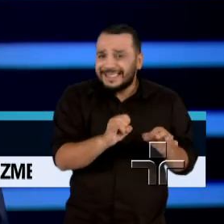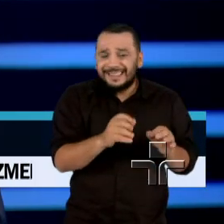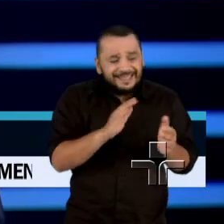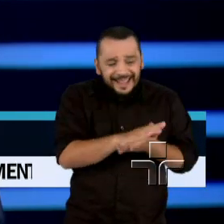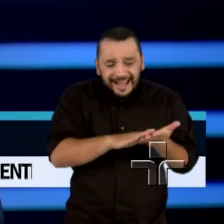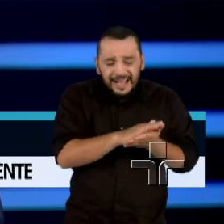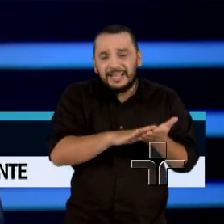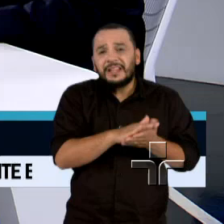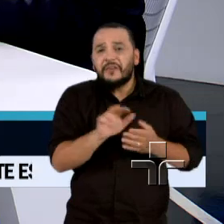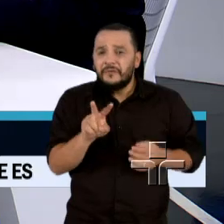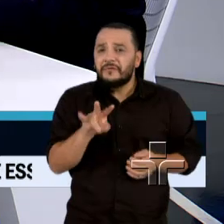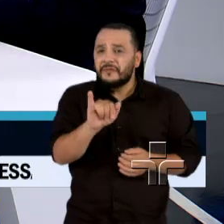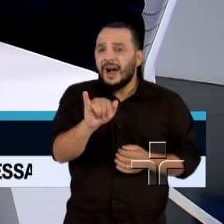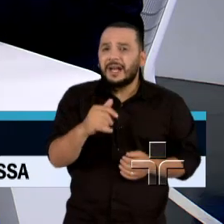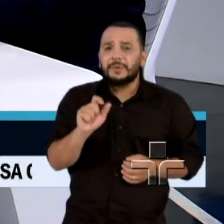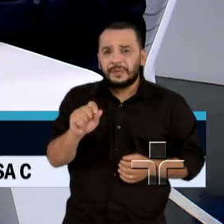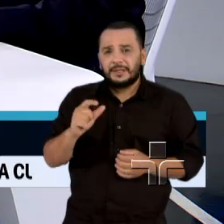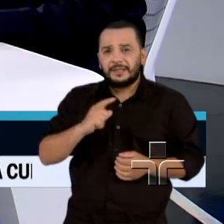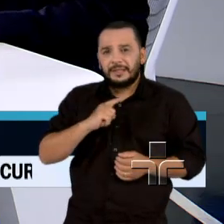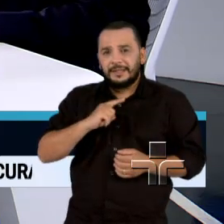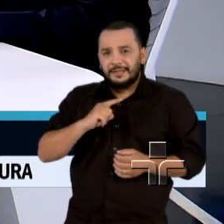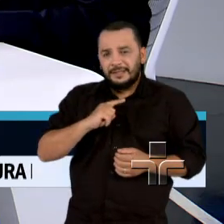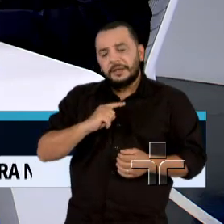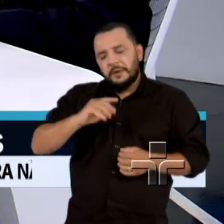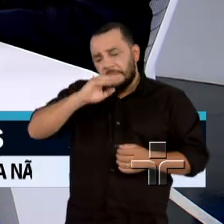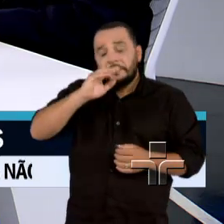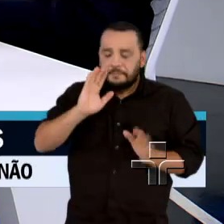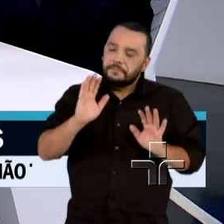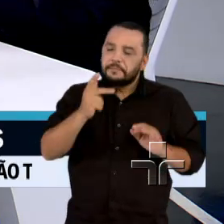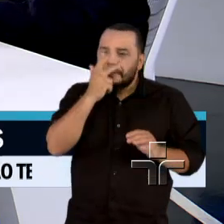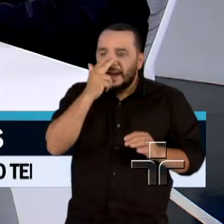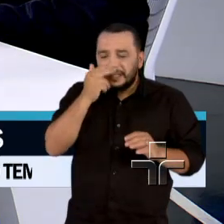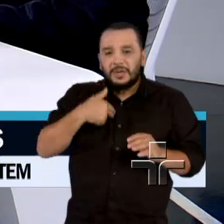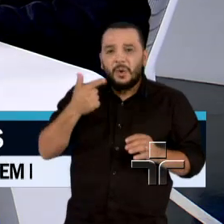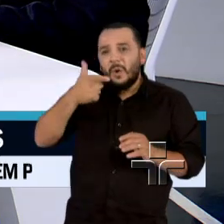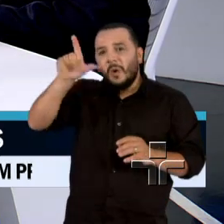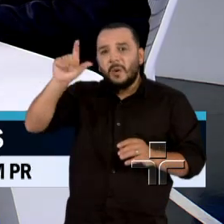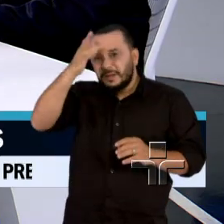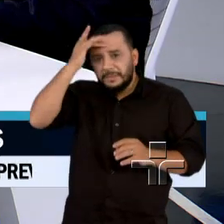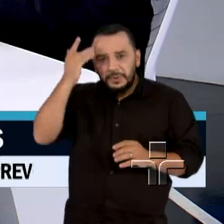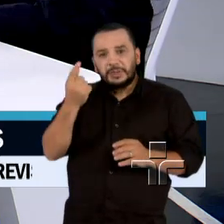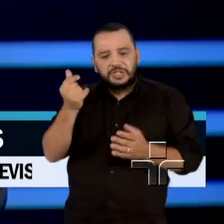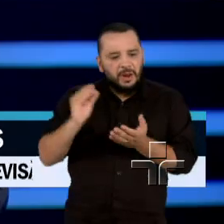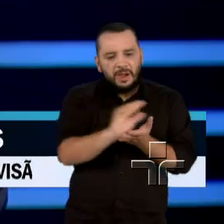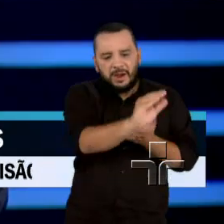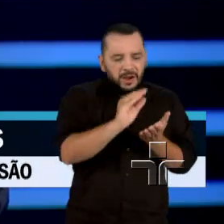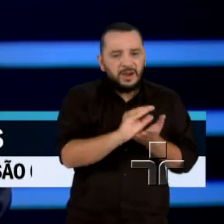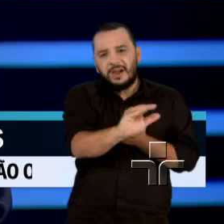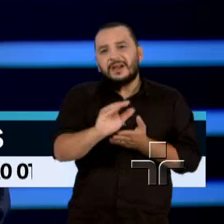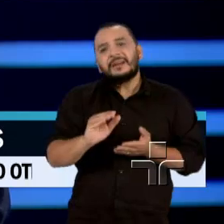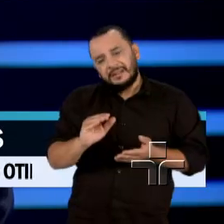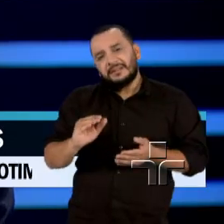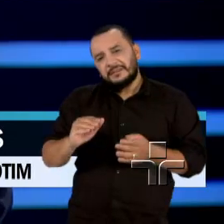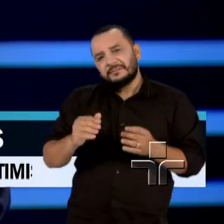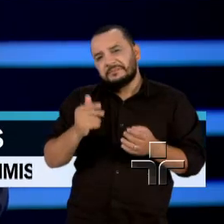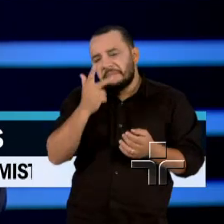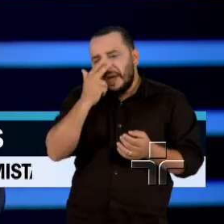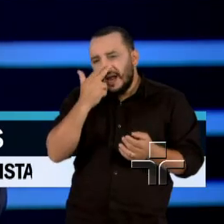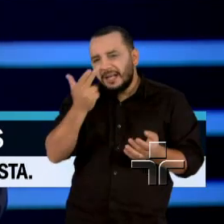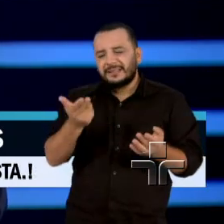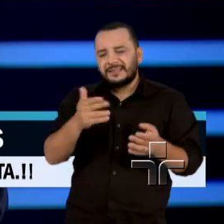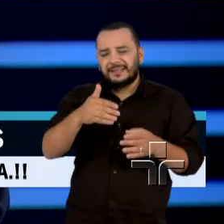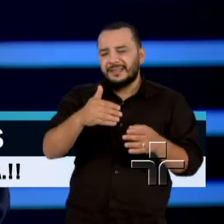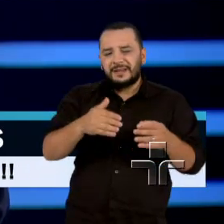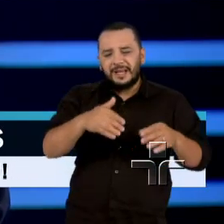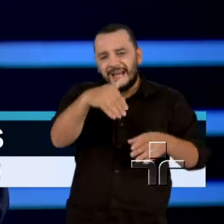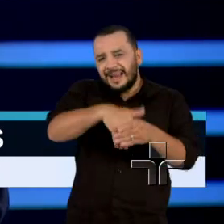mundo vamos chamar o submundo do Brasil, tá certo? Eu acho que esse é um risco que a gente não pode correr. Então, é nesse sentido que eu acho que o